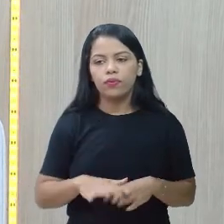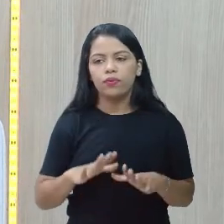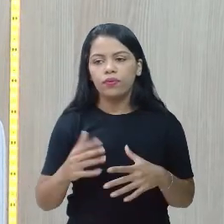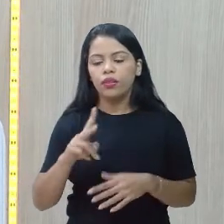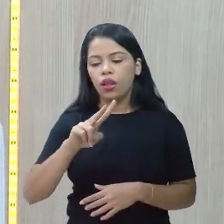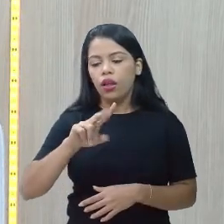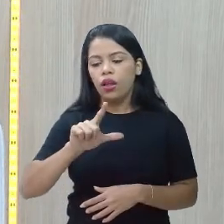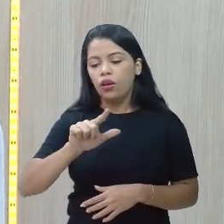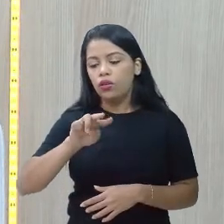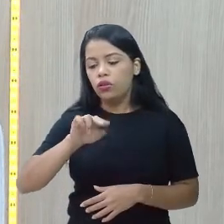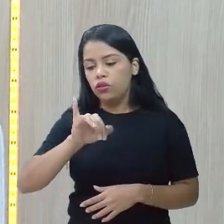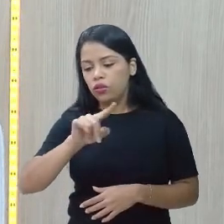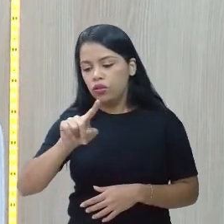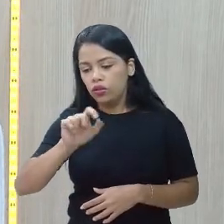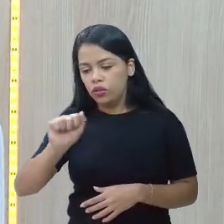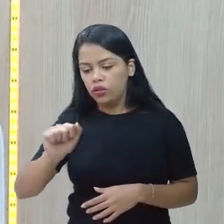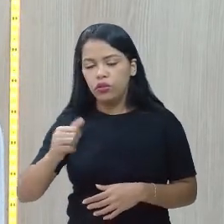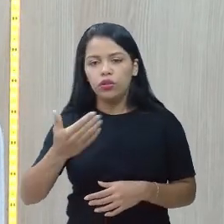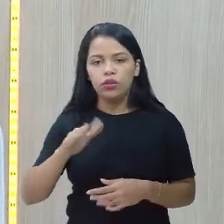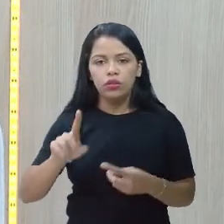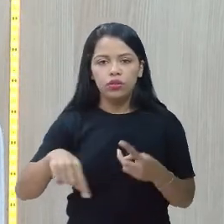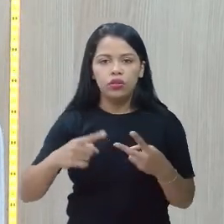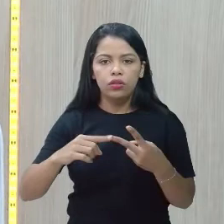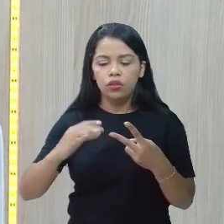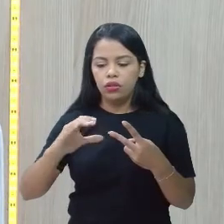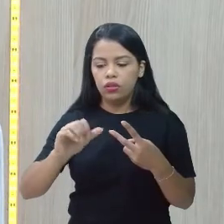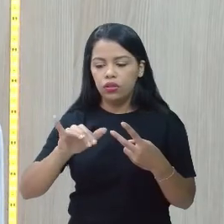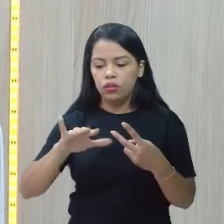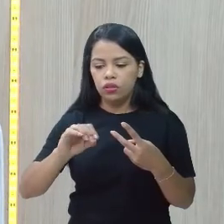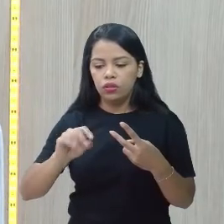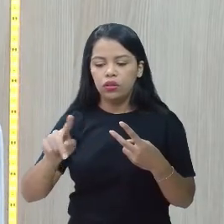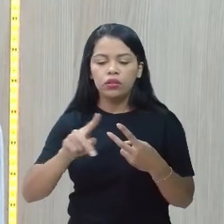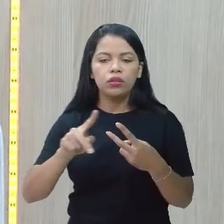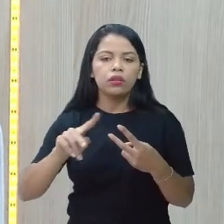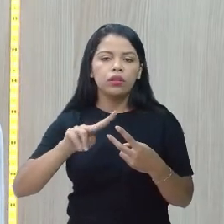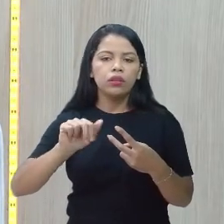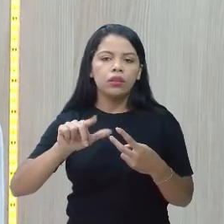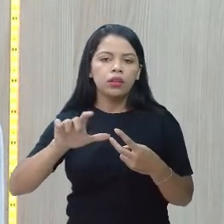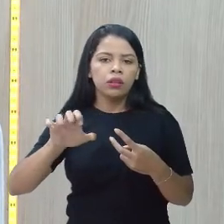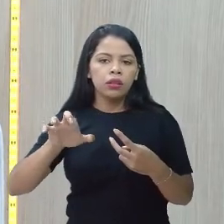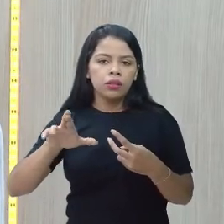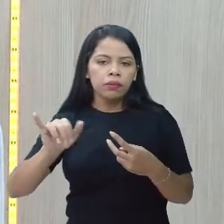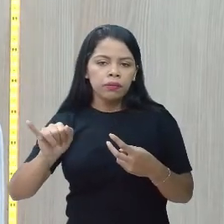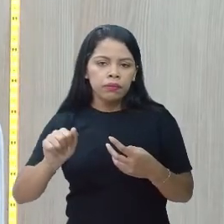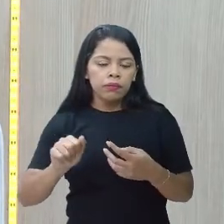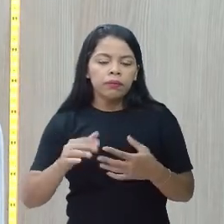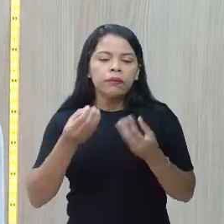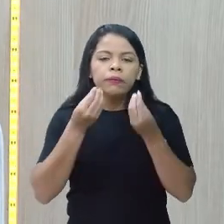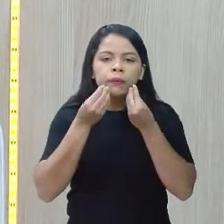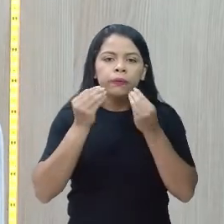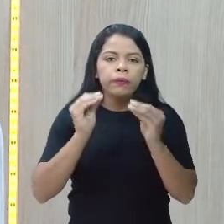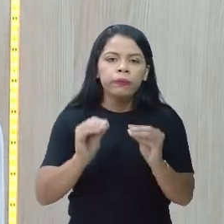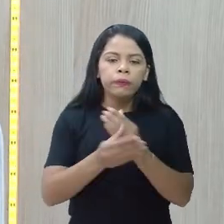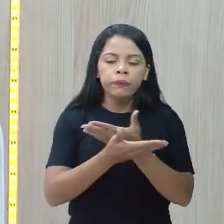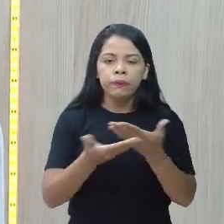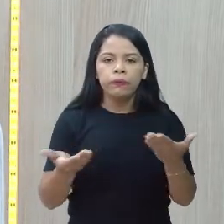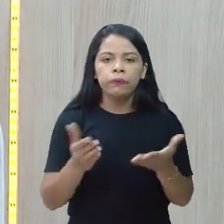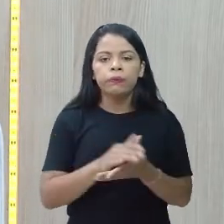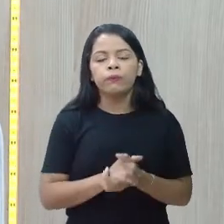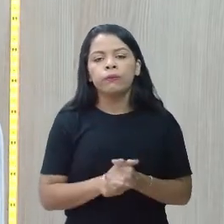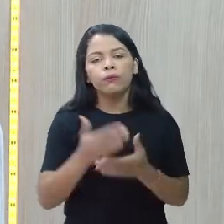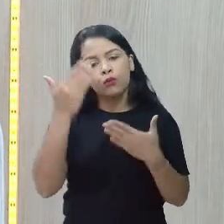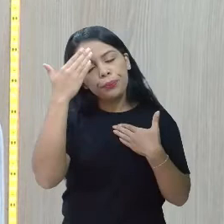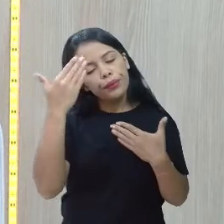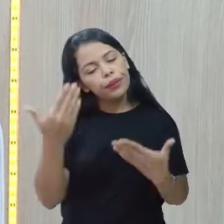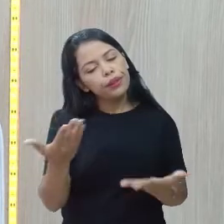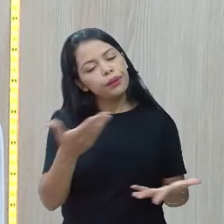Luísa e Caio são da Escola Dom Bosco e a professora é a Valéria. Nossa. Então, assim, um beijo enorme para vocês.